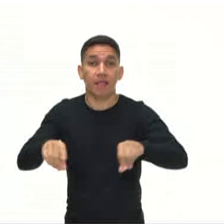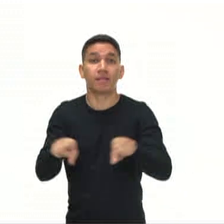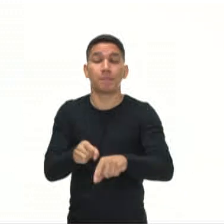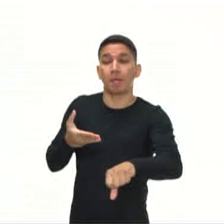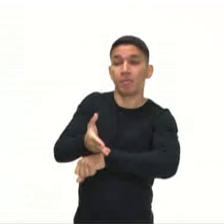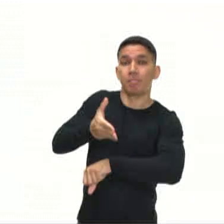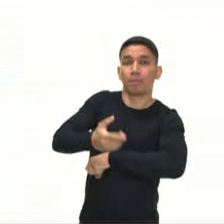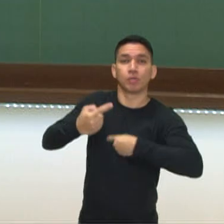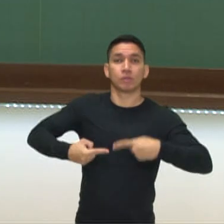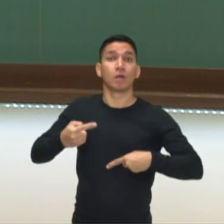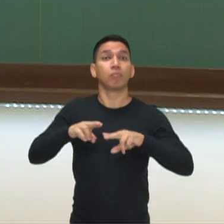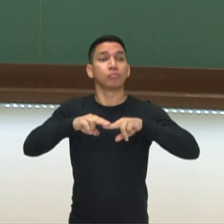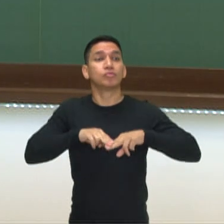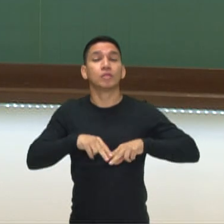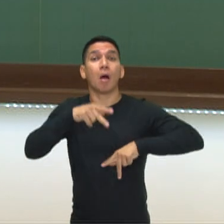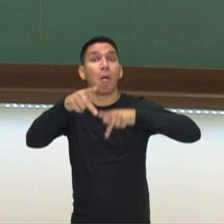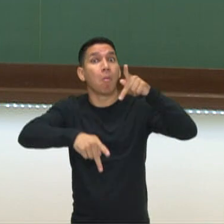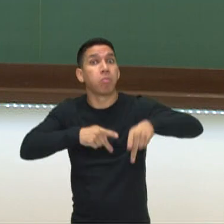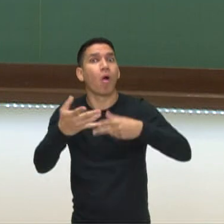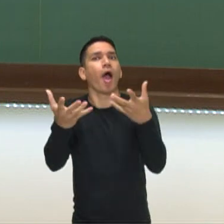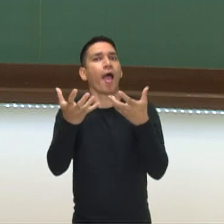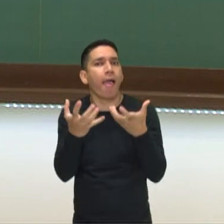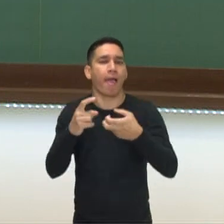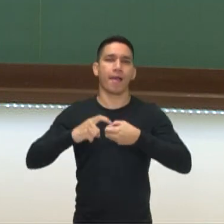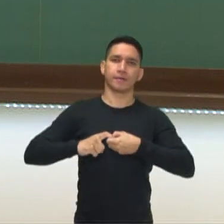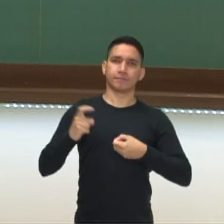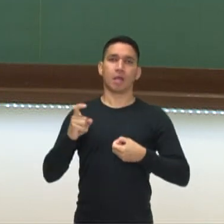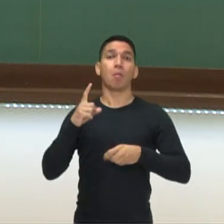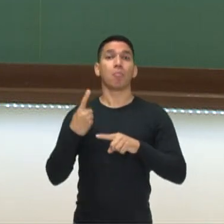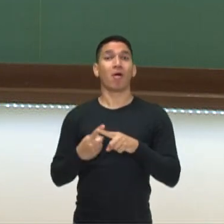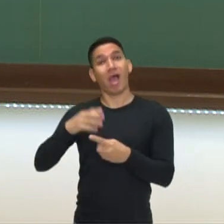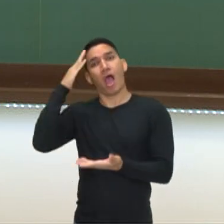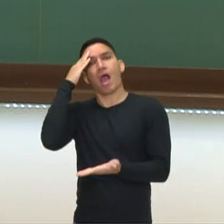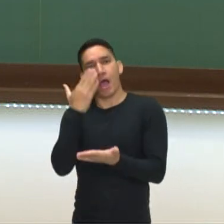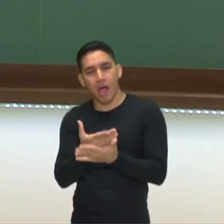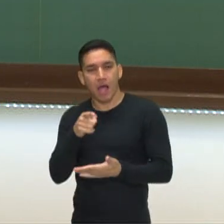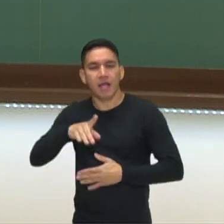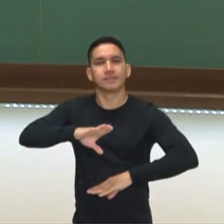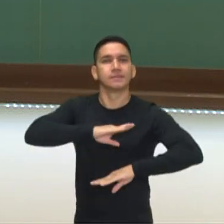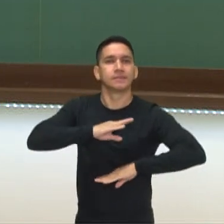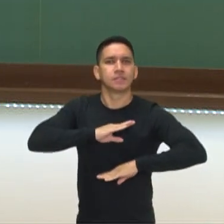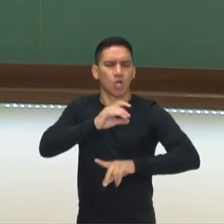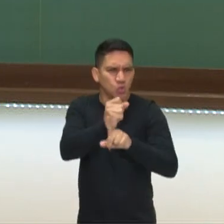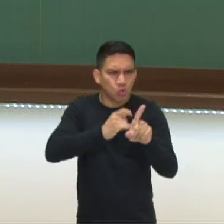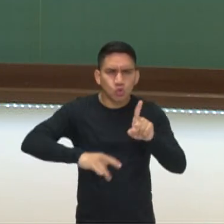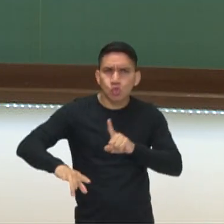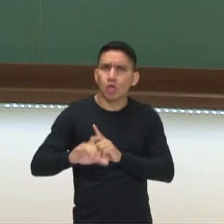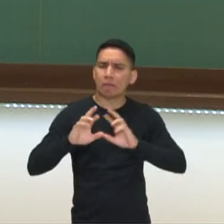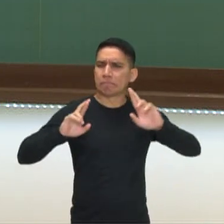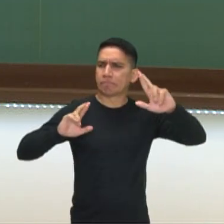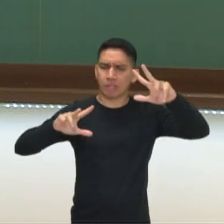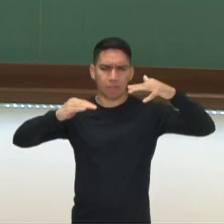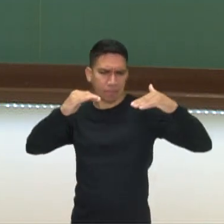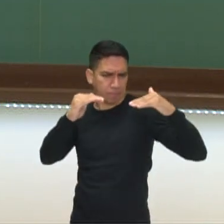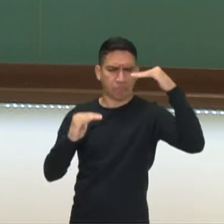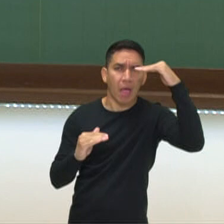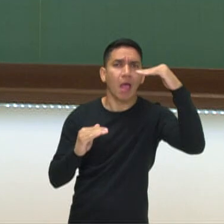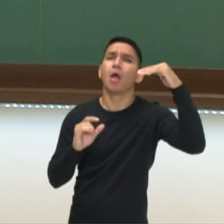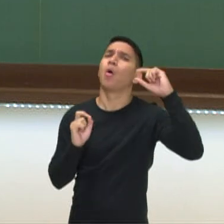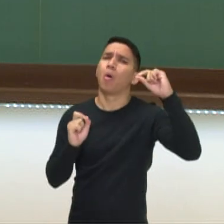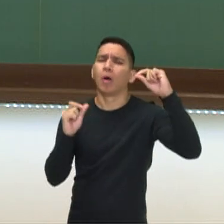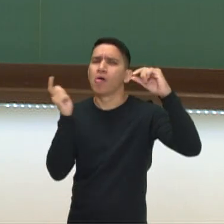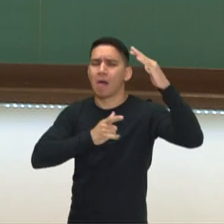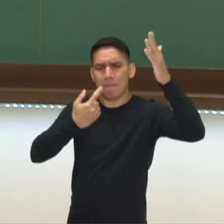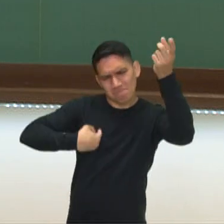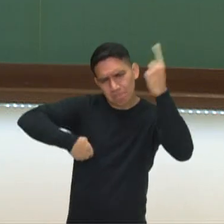a população, no geral, queria a independência, porque acreditava que essa situação de uma sociedade tão desigual iria ser